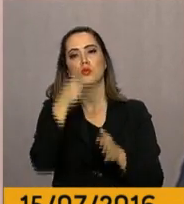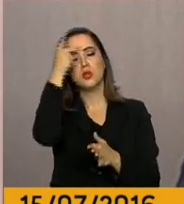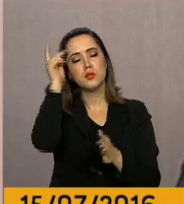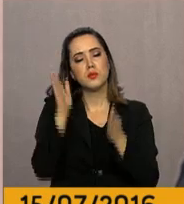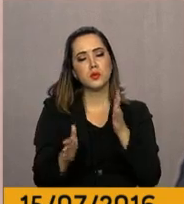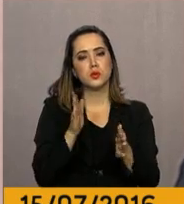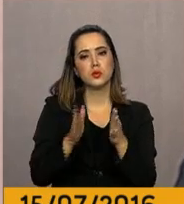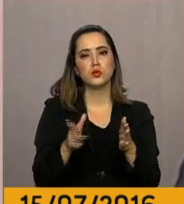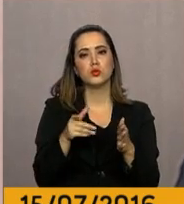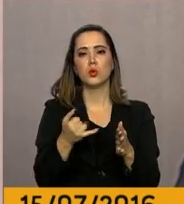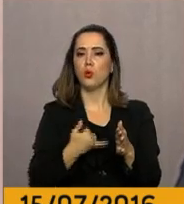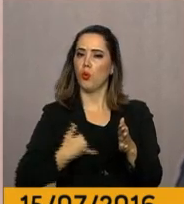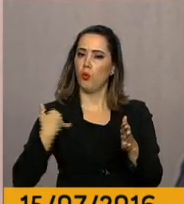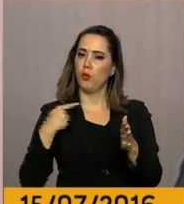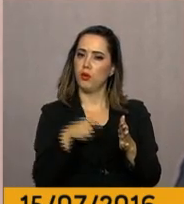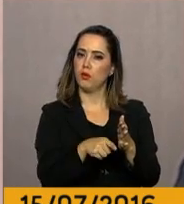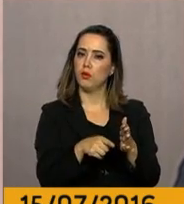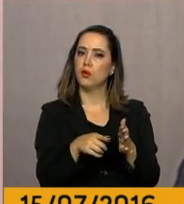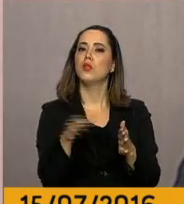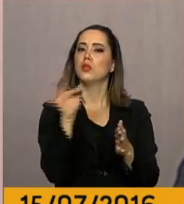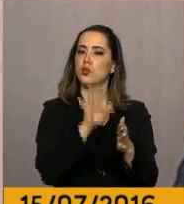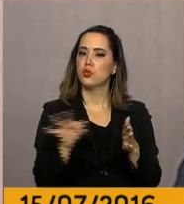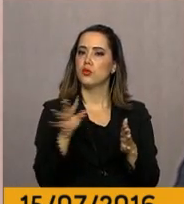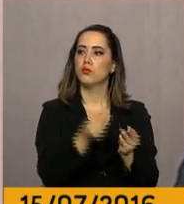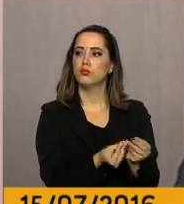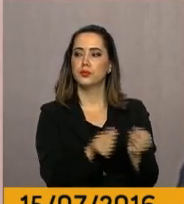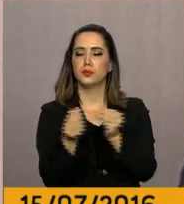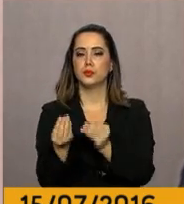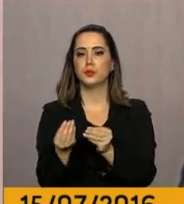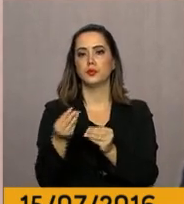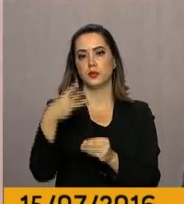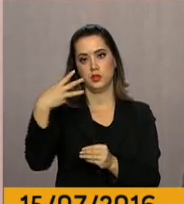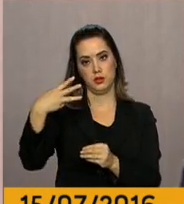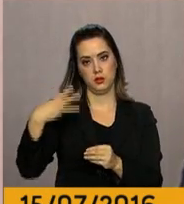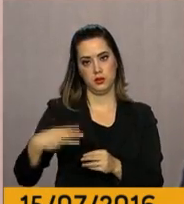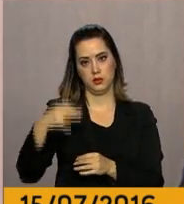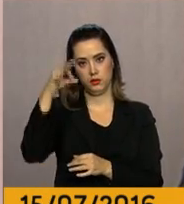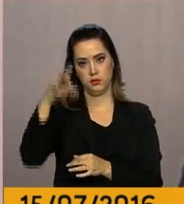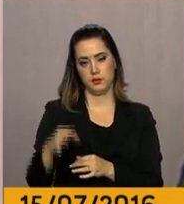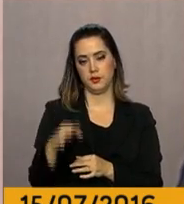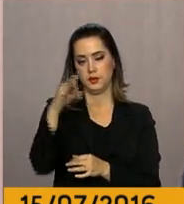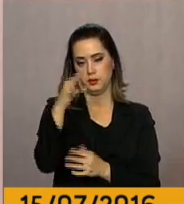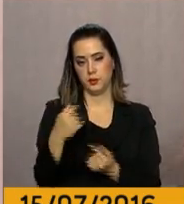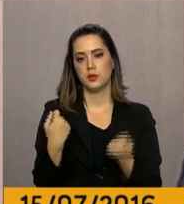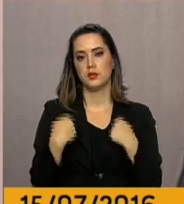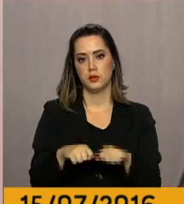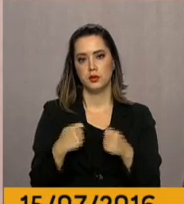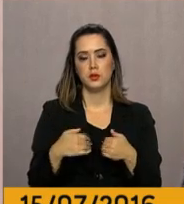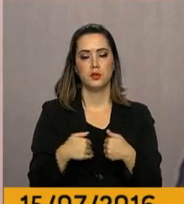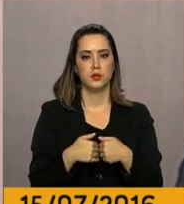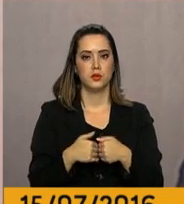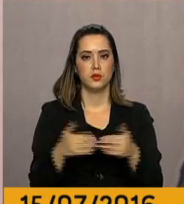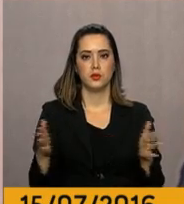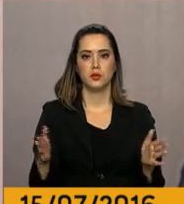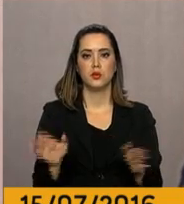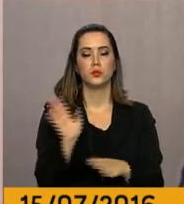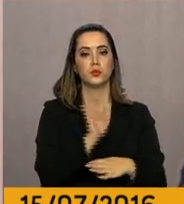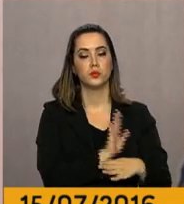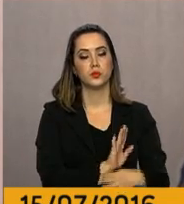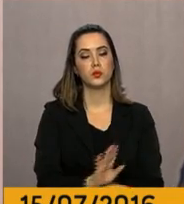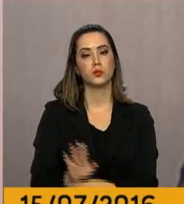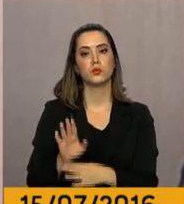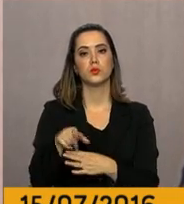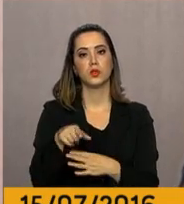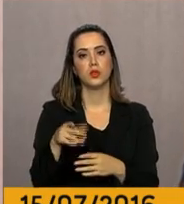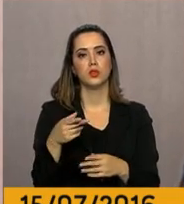da expansão da rede federal de ensino superior, as universidades federais, a colaboração e atuação